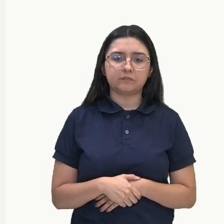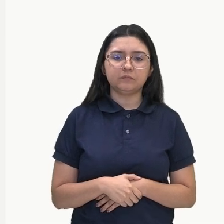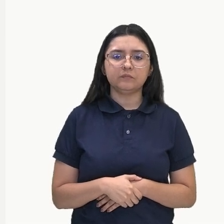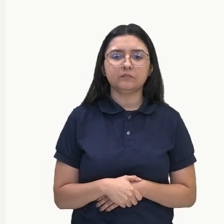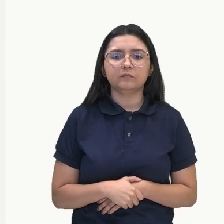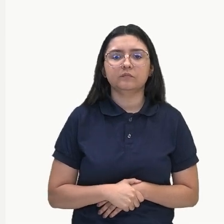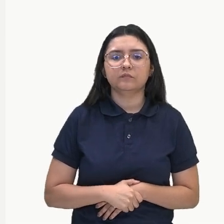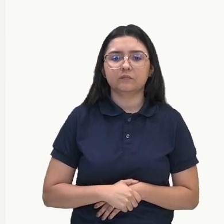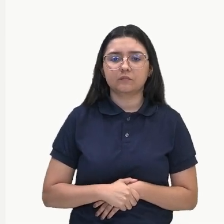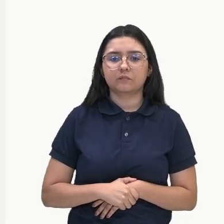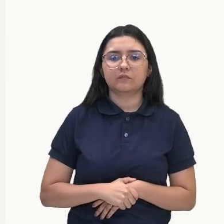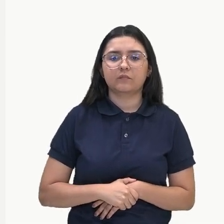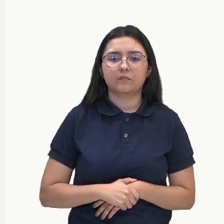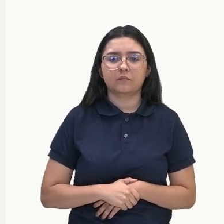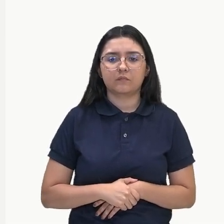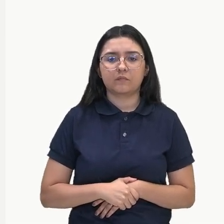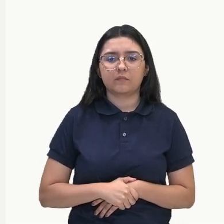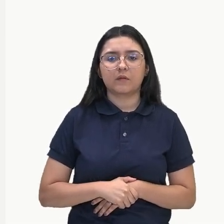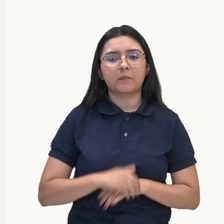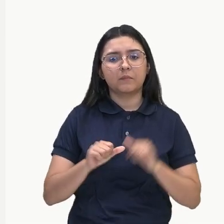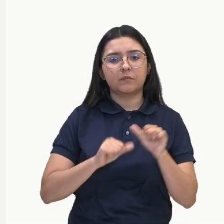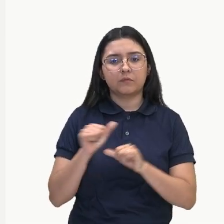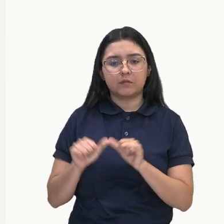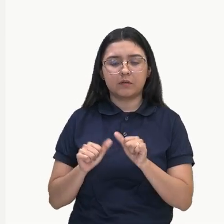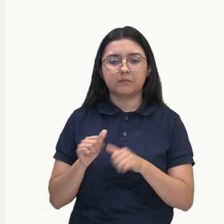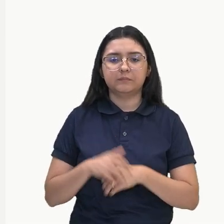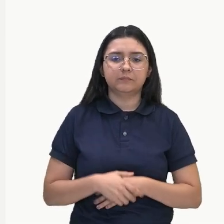ou avoid, evitar uma